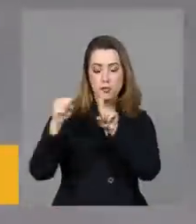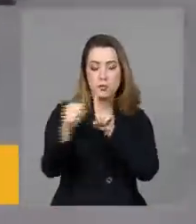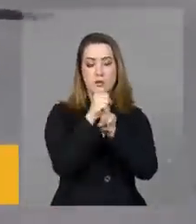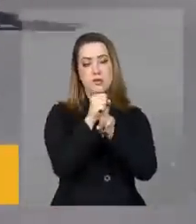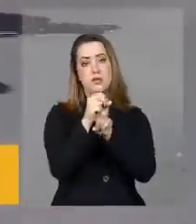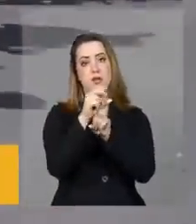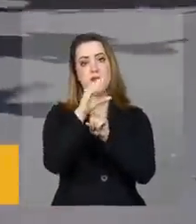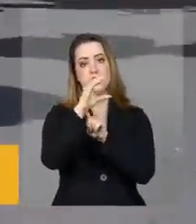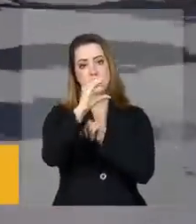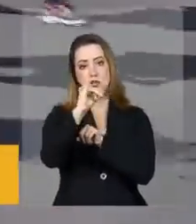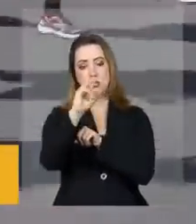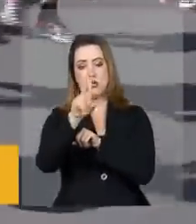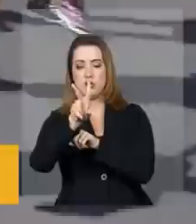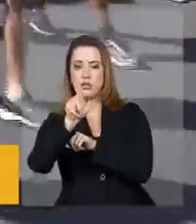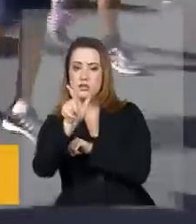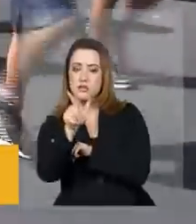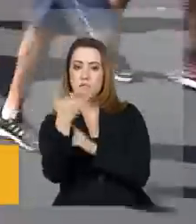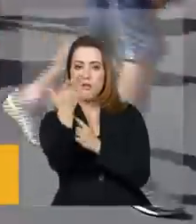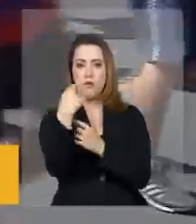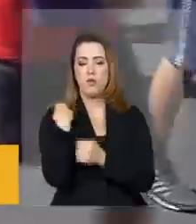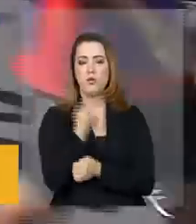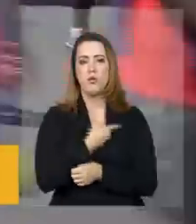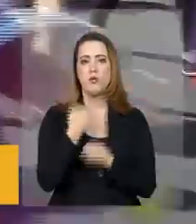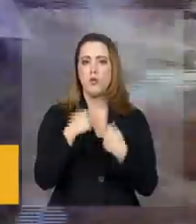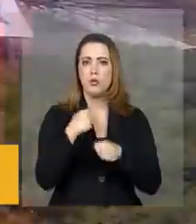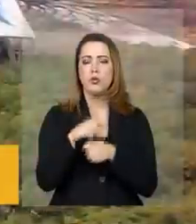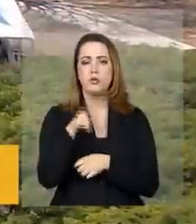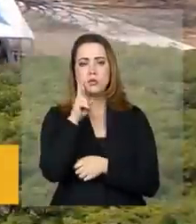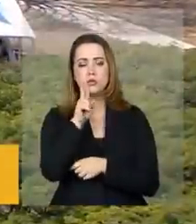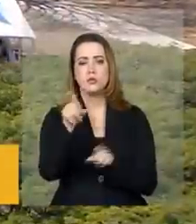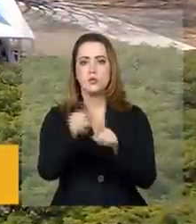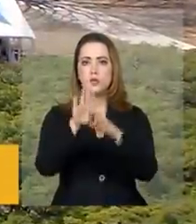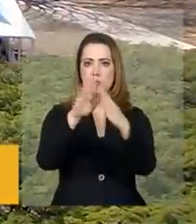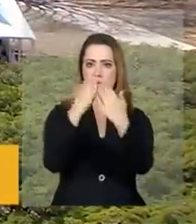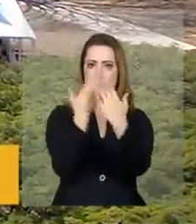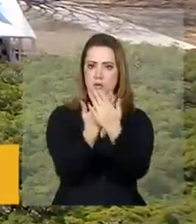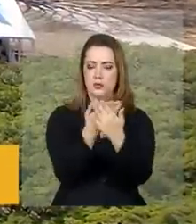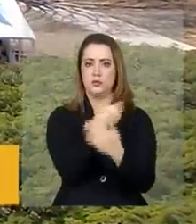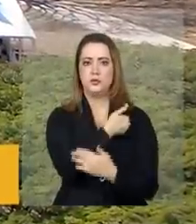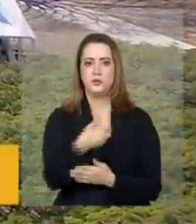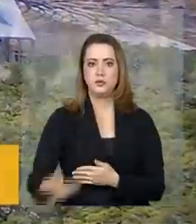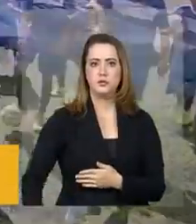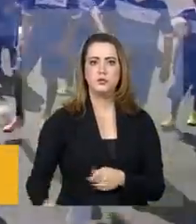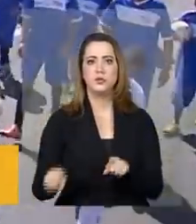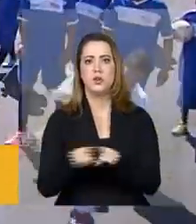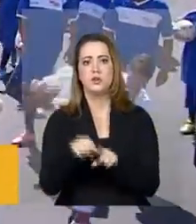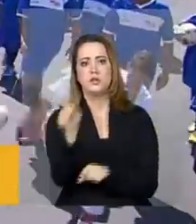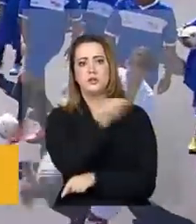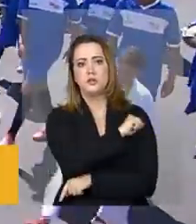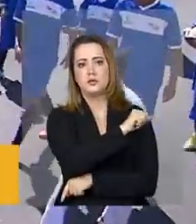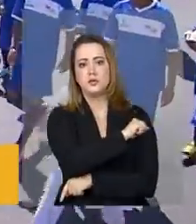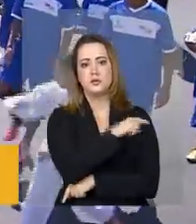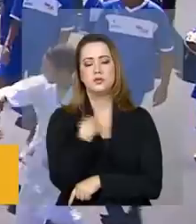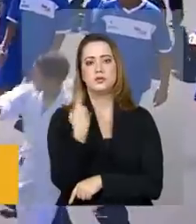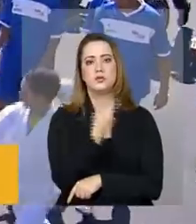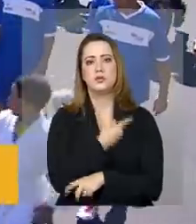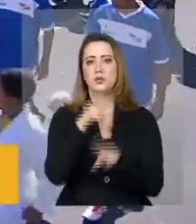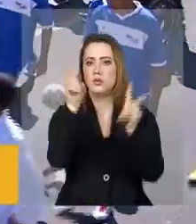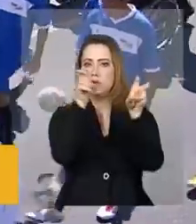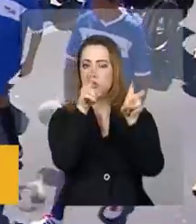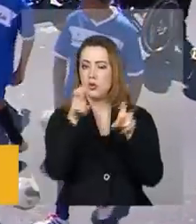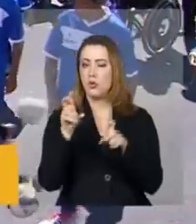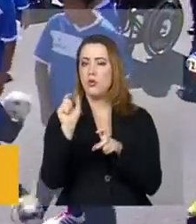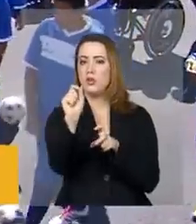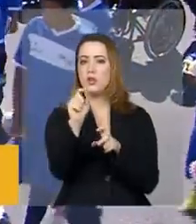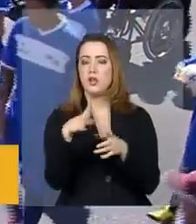nome, nós temos que ter a participação das escolas, dos estudantes, e o lema desse ano, que a independência